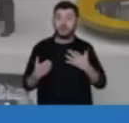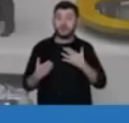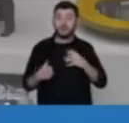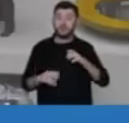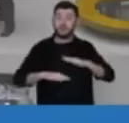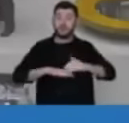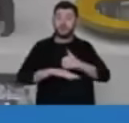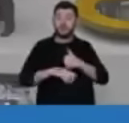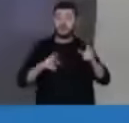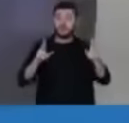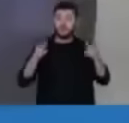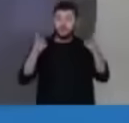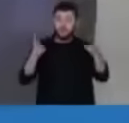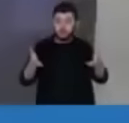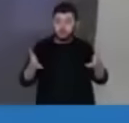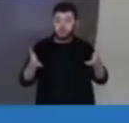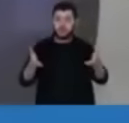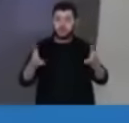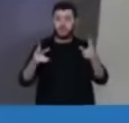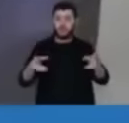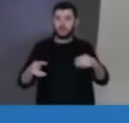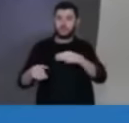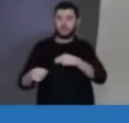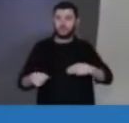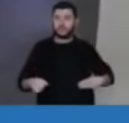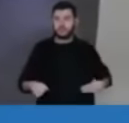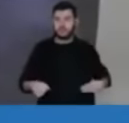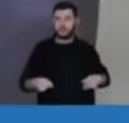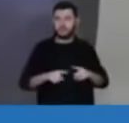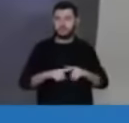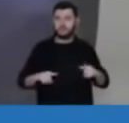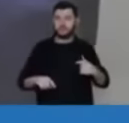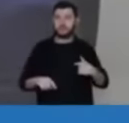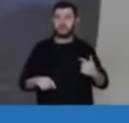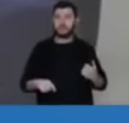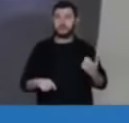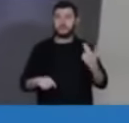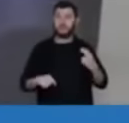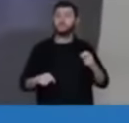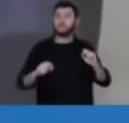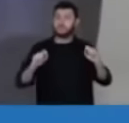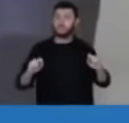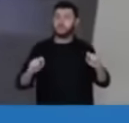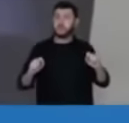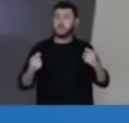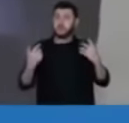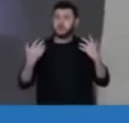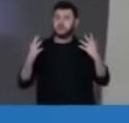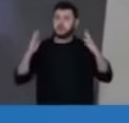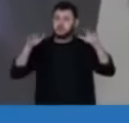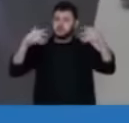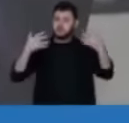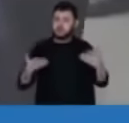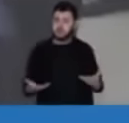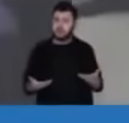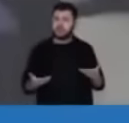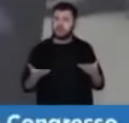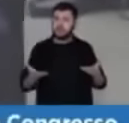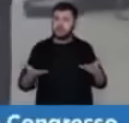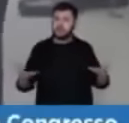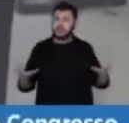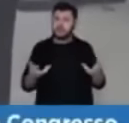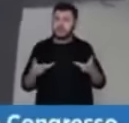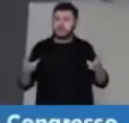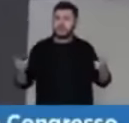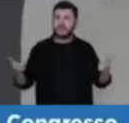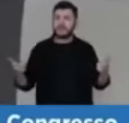exulto já por uma circunstância como ela principalmente pela ponderação de vossa excelência de do Alto